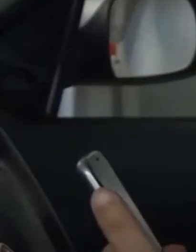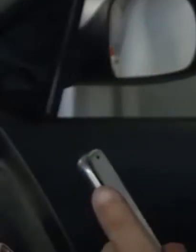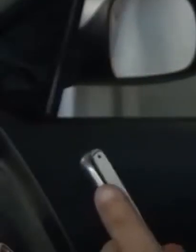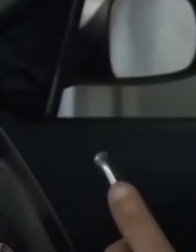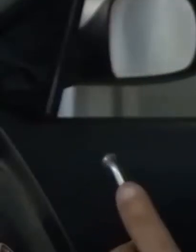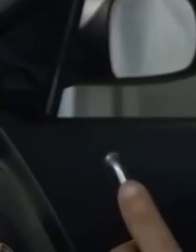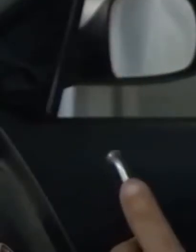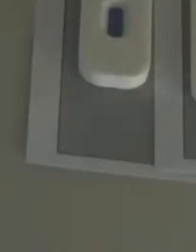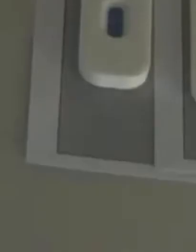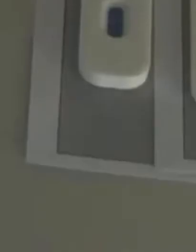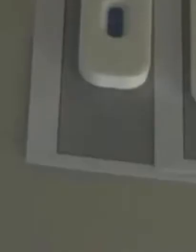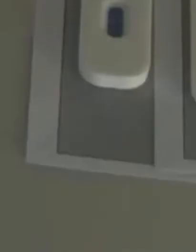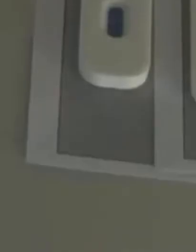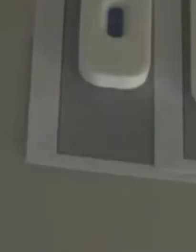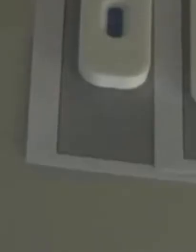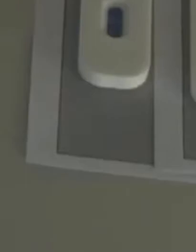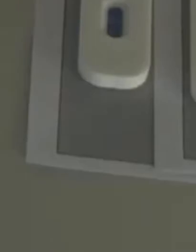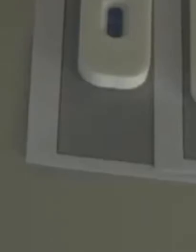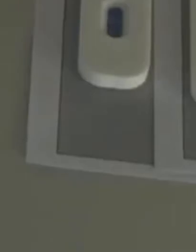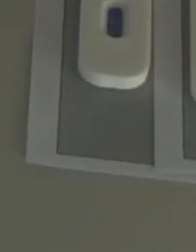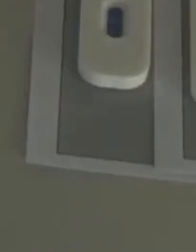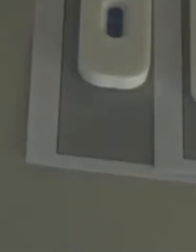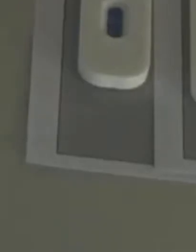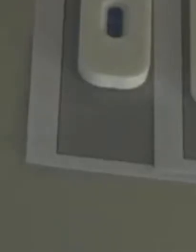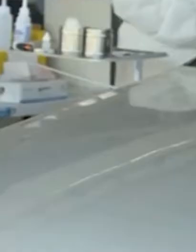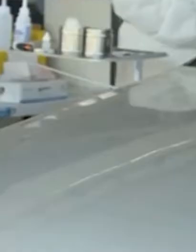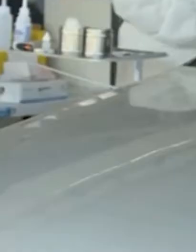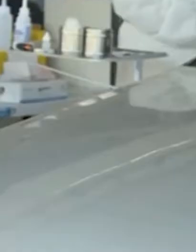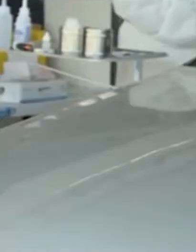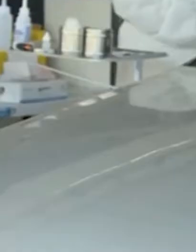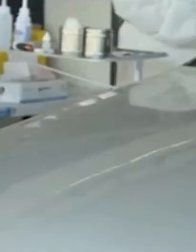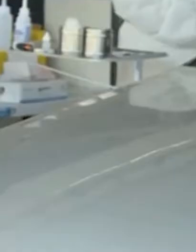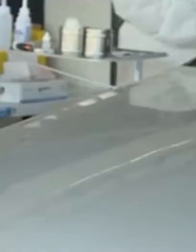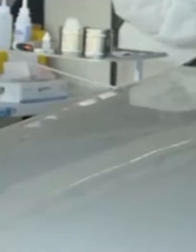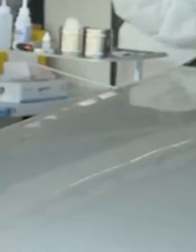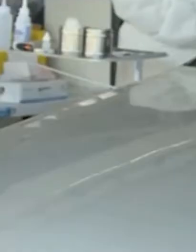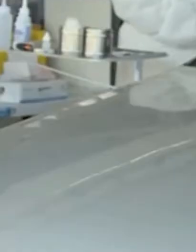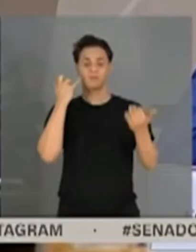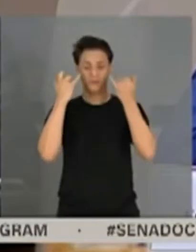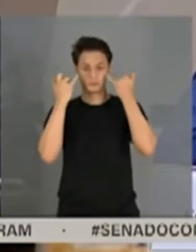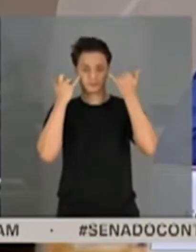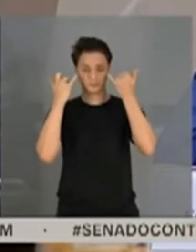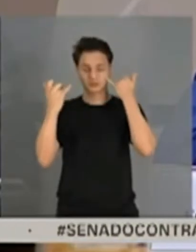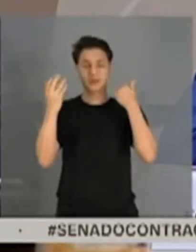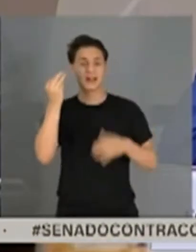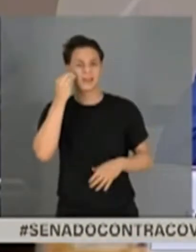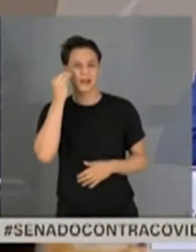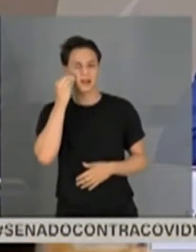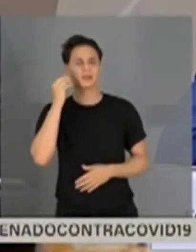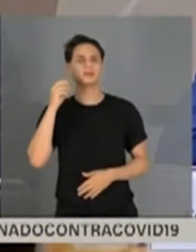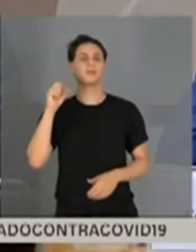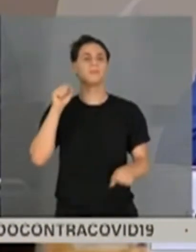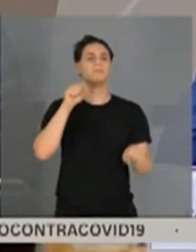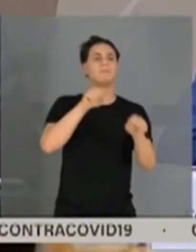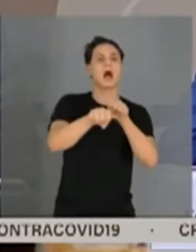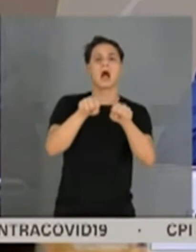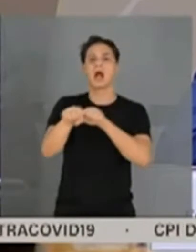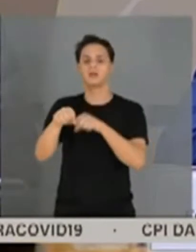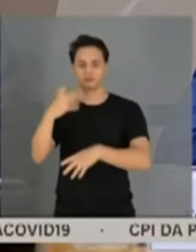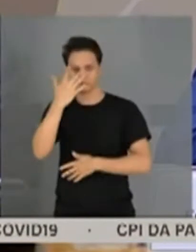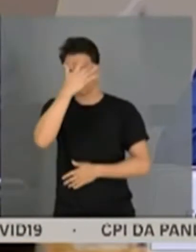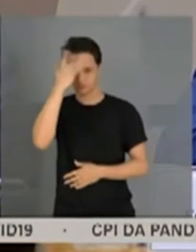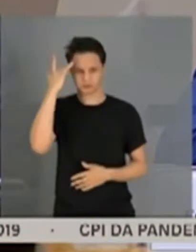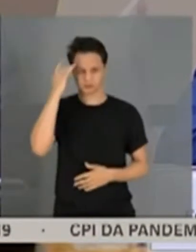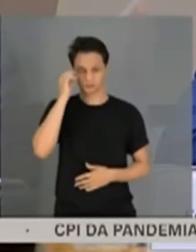que indicavam falso resultado negativo em pessoas contaminadas pela Covid. Na CPI, Francisco jogou a culpa